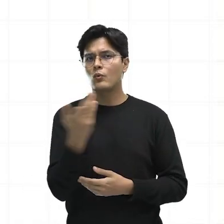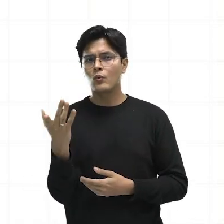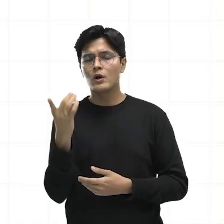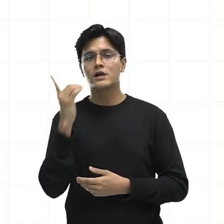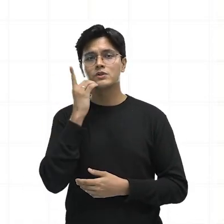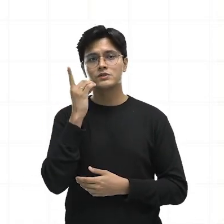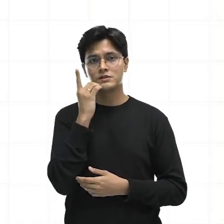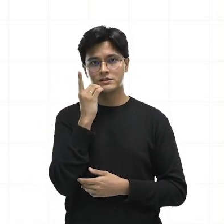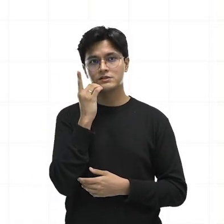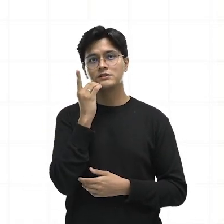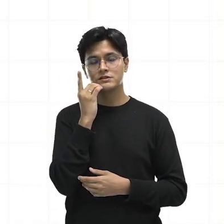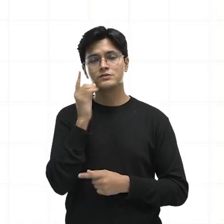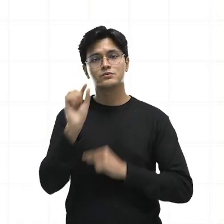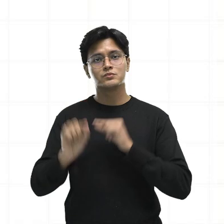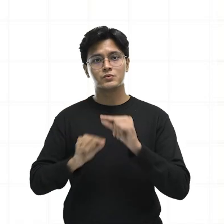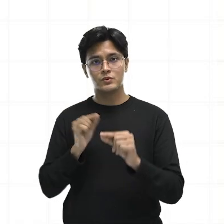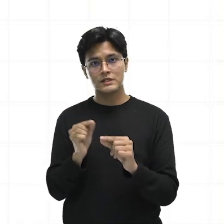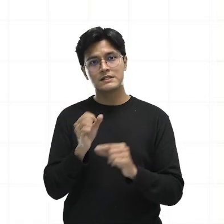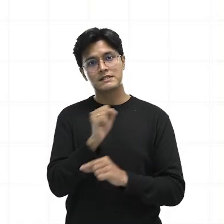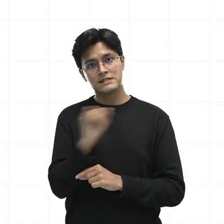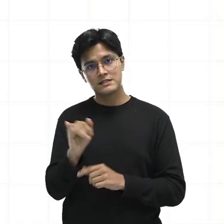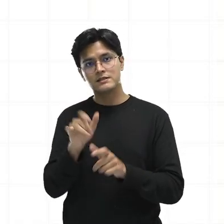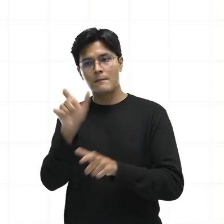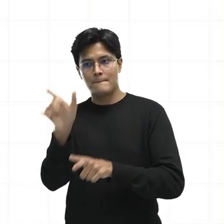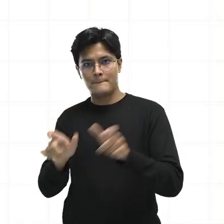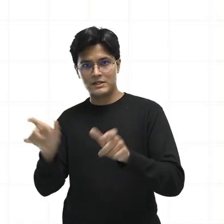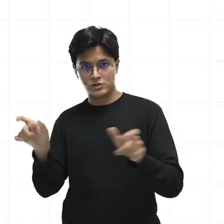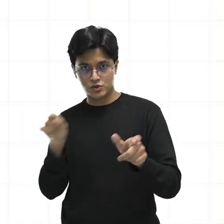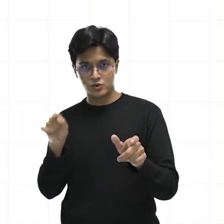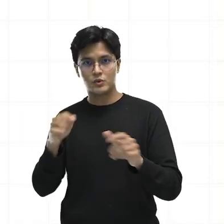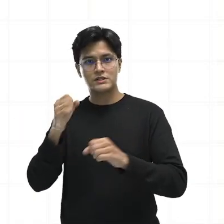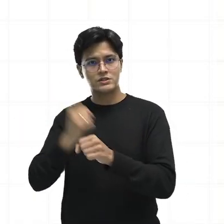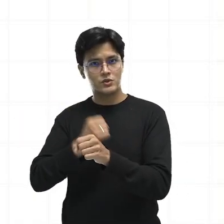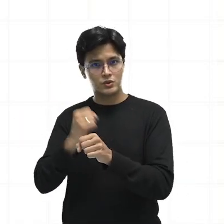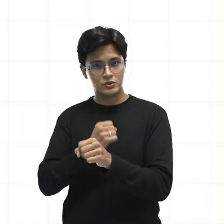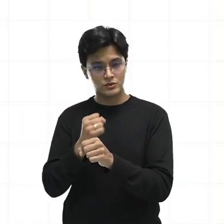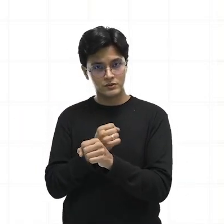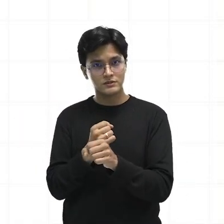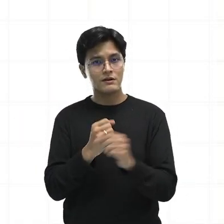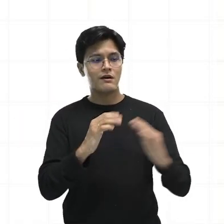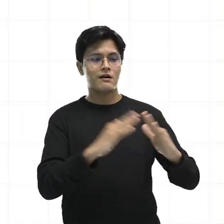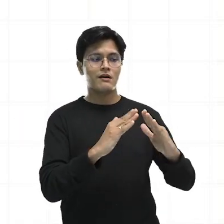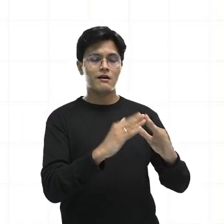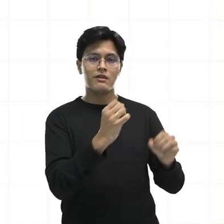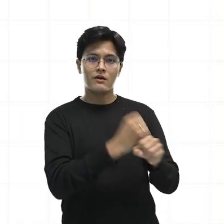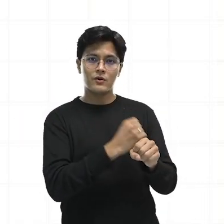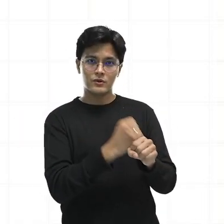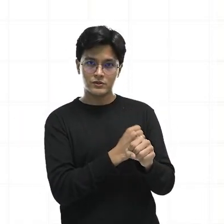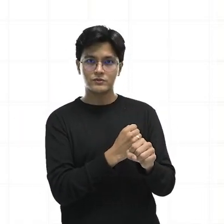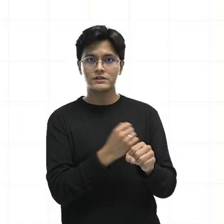dias levaria 16 trabalhadores para construir